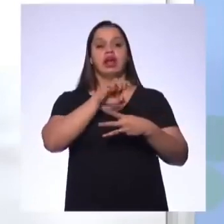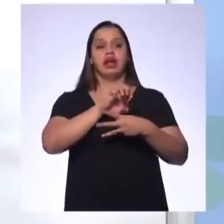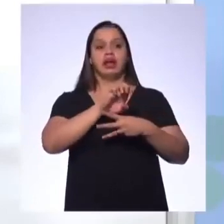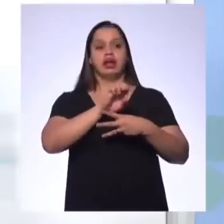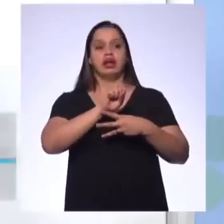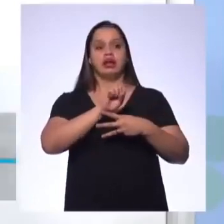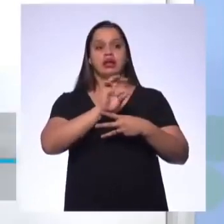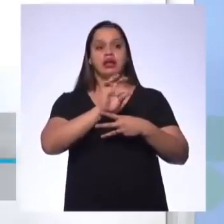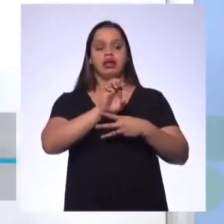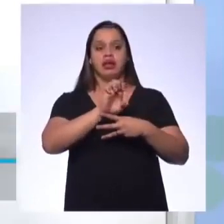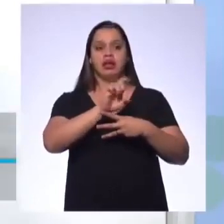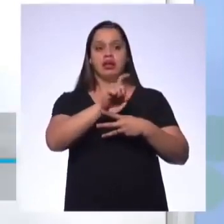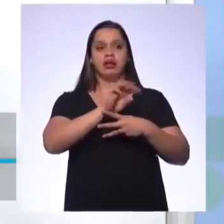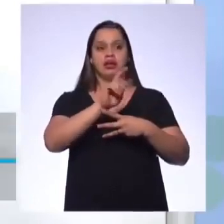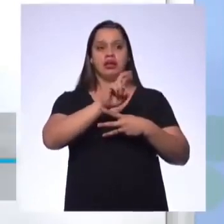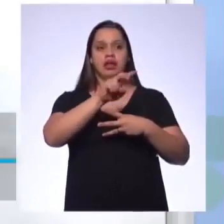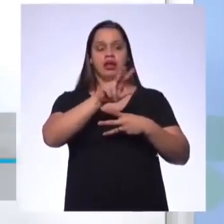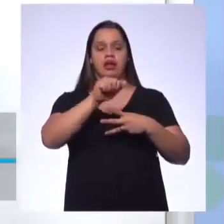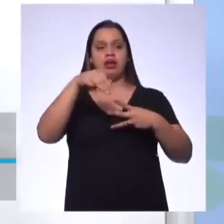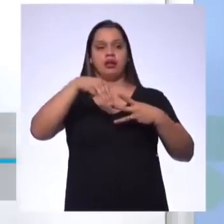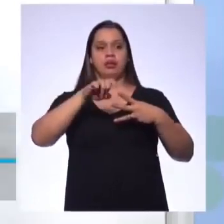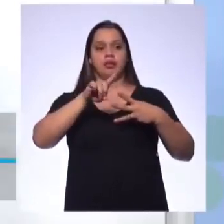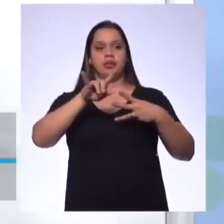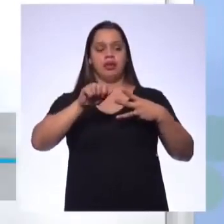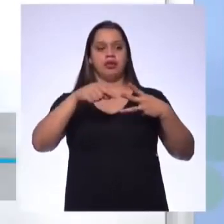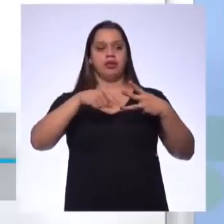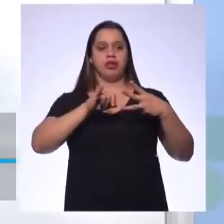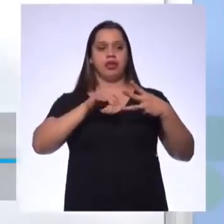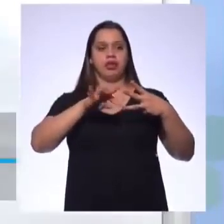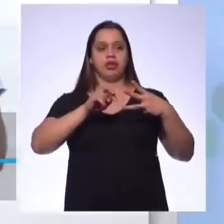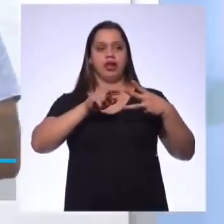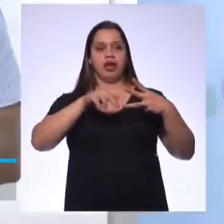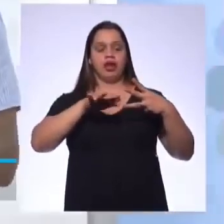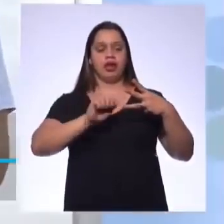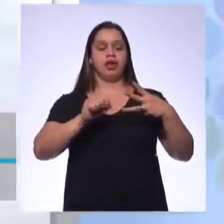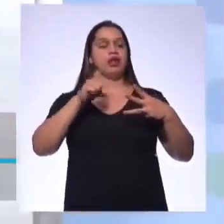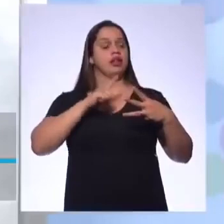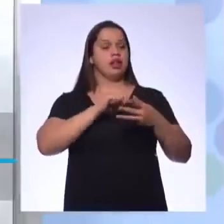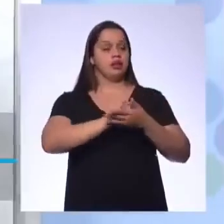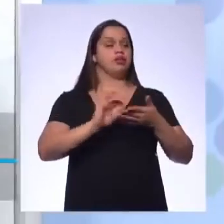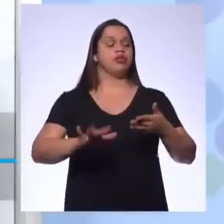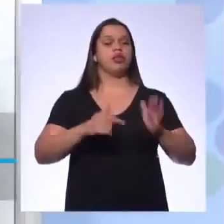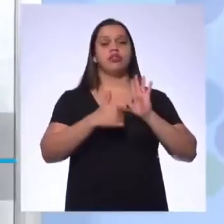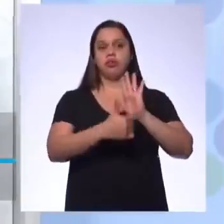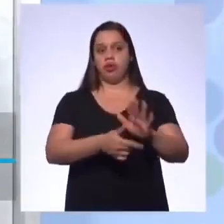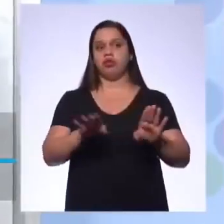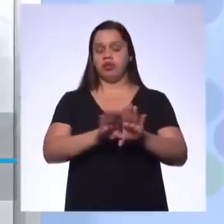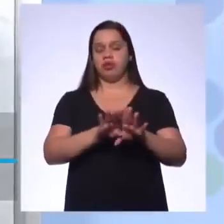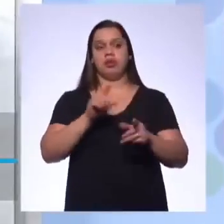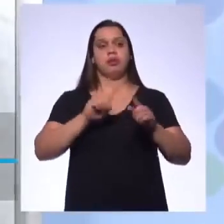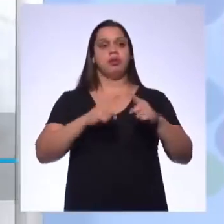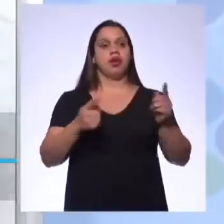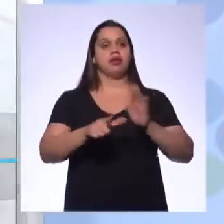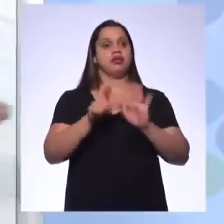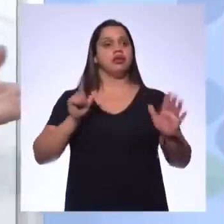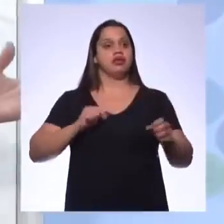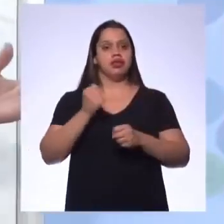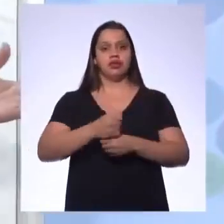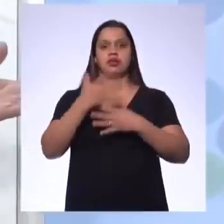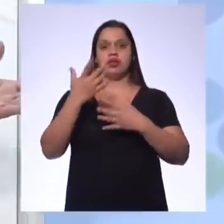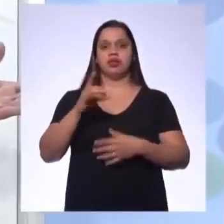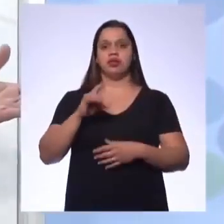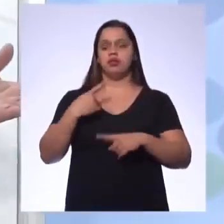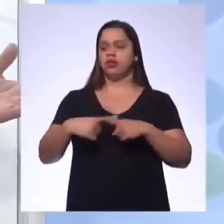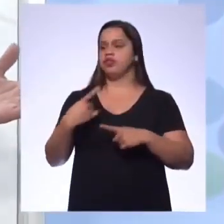retomar. Tem uma atividade aí que leva mais ou menos para esse campo, mas antes eu vou mandar mais um chat. A gente só fez